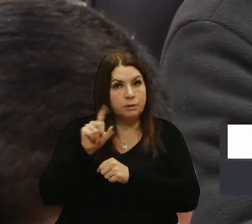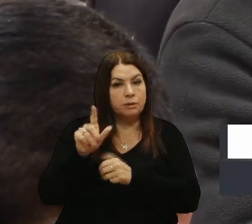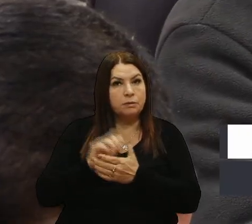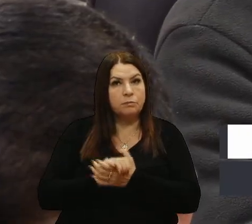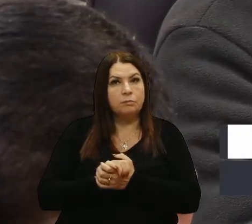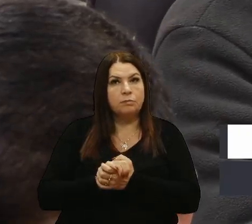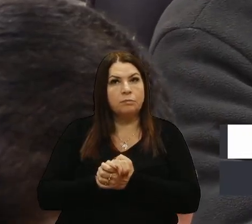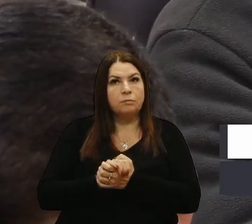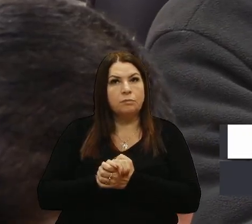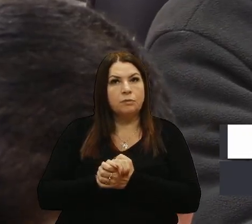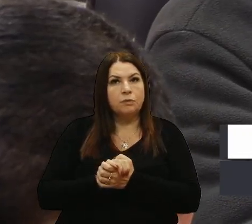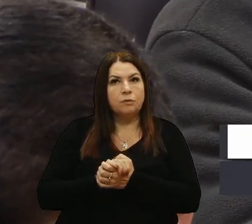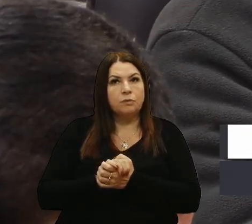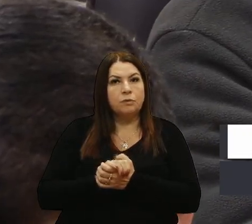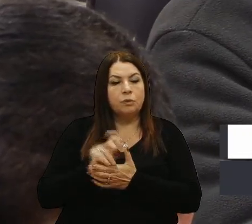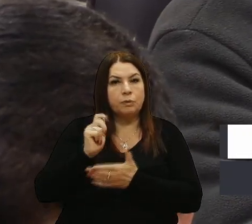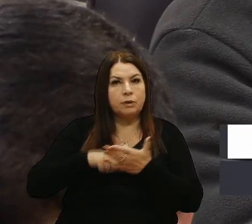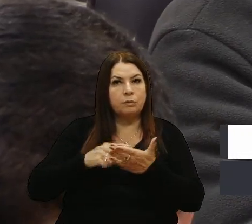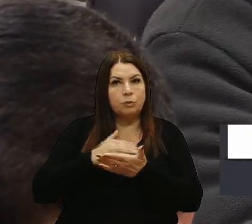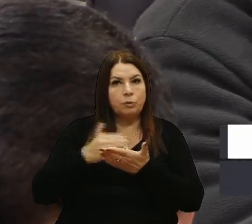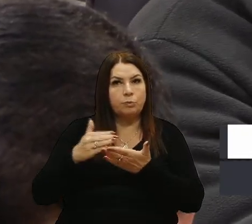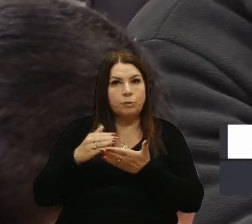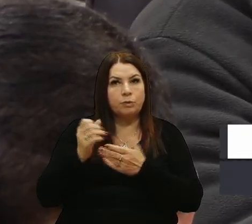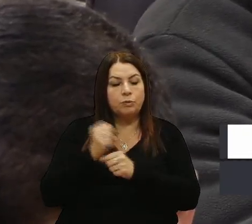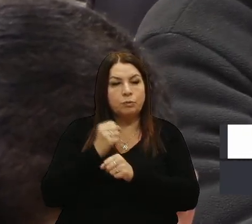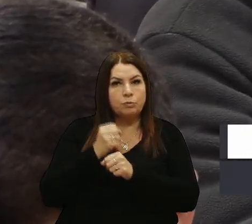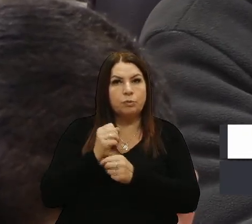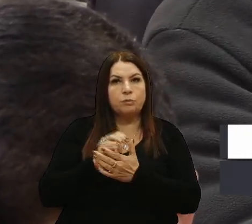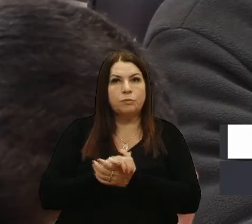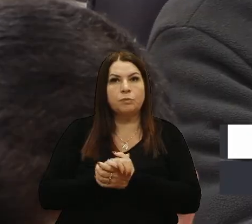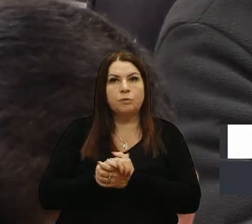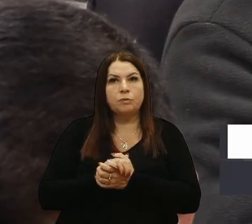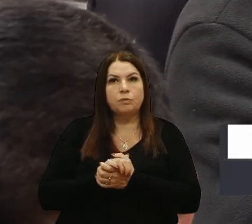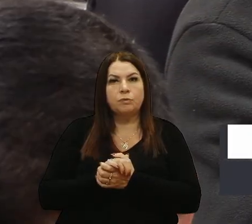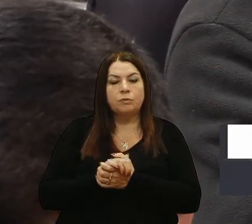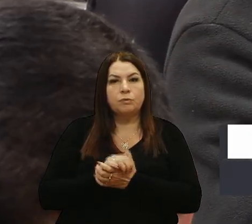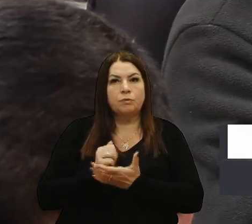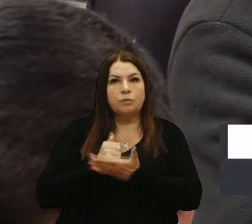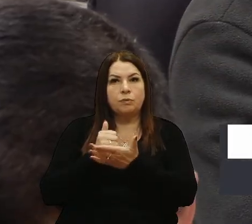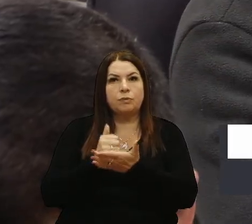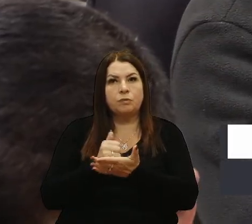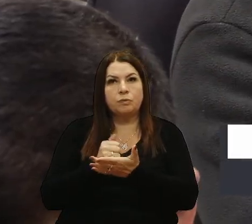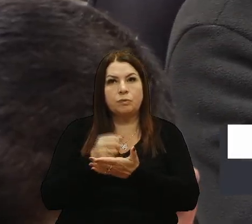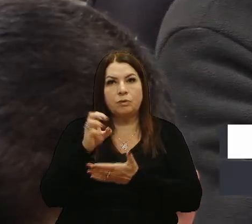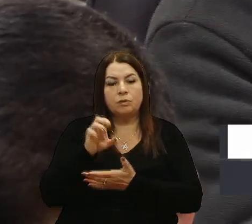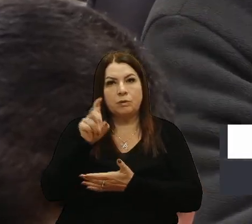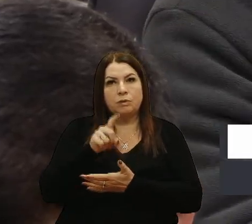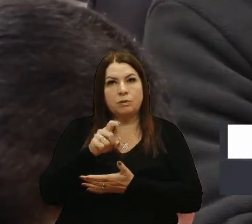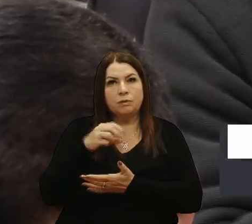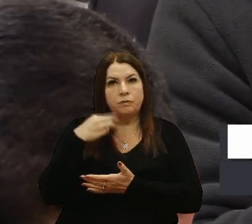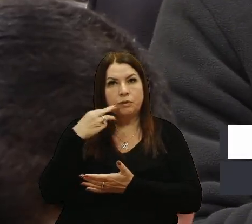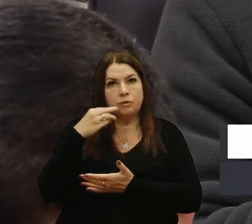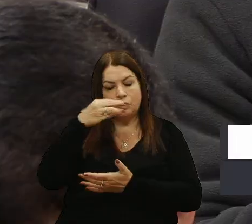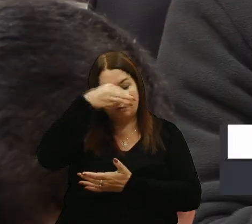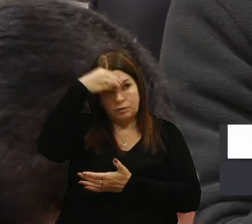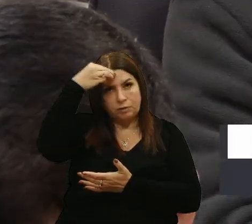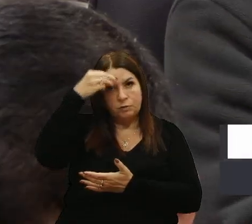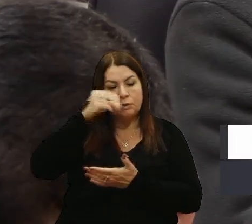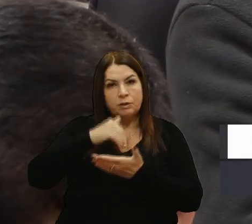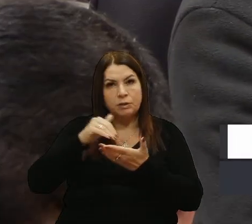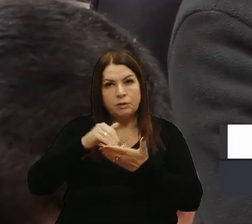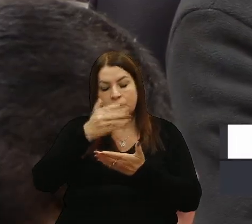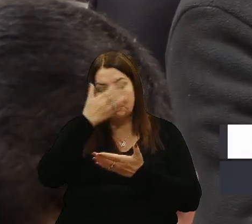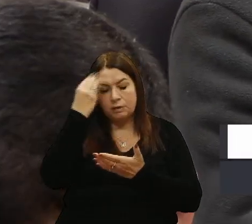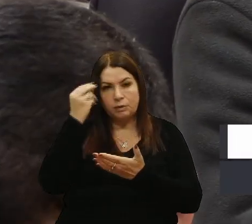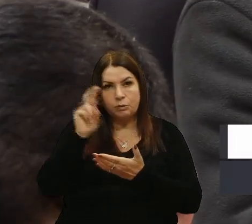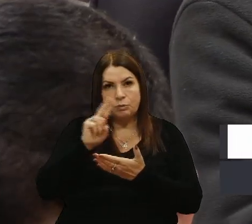lá, no ato de assinatura do início dessas obras com o nosso adjunto vereador, ex-vereador Kiko Girardi, o secretário, como fugiu o nome